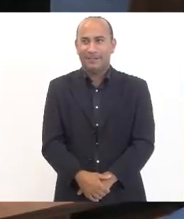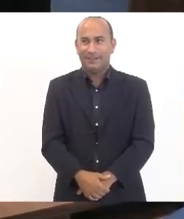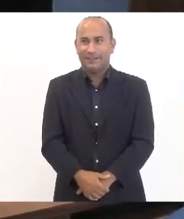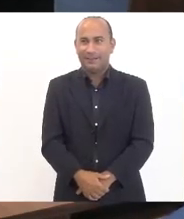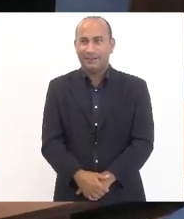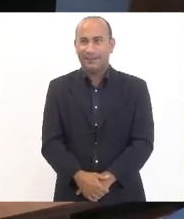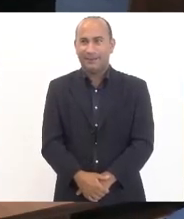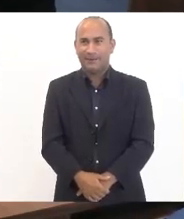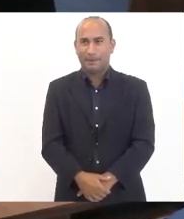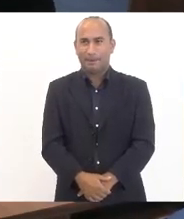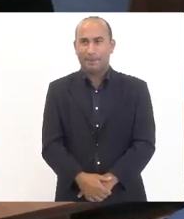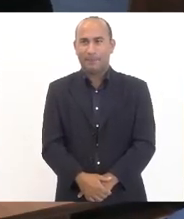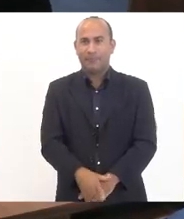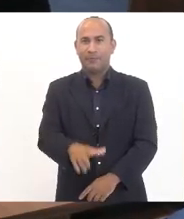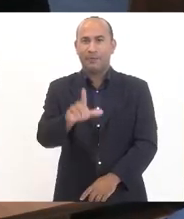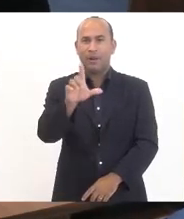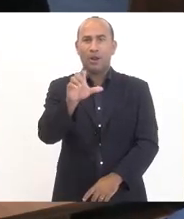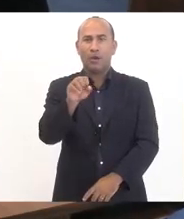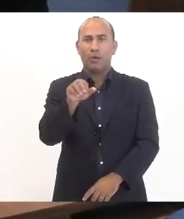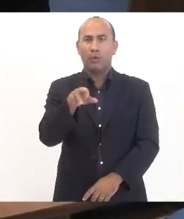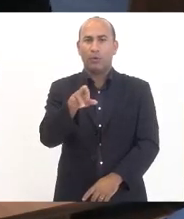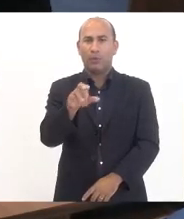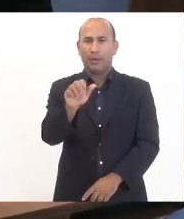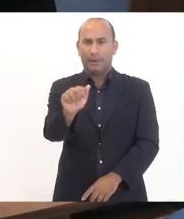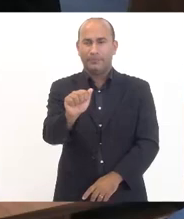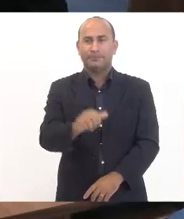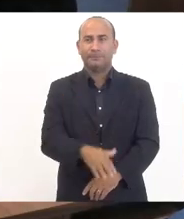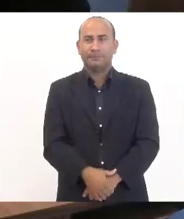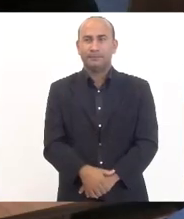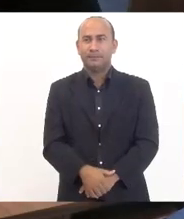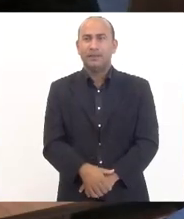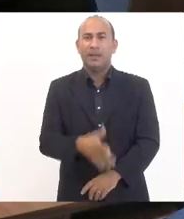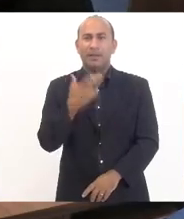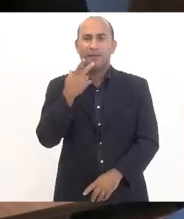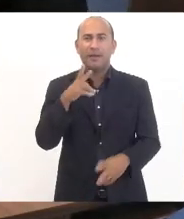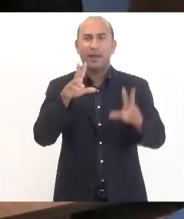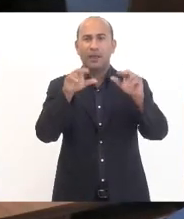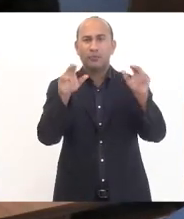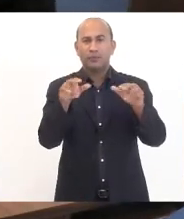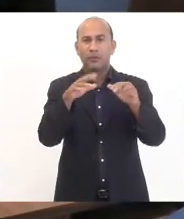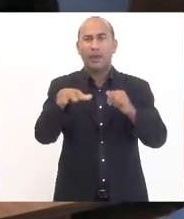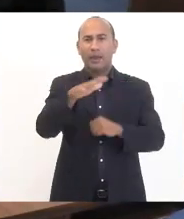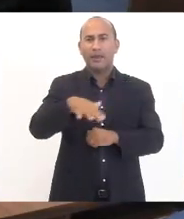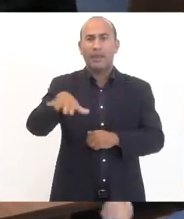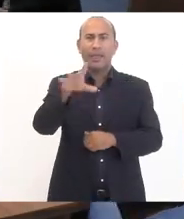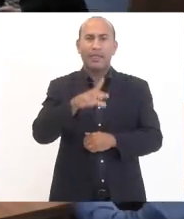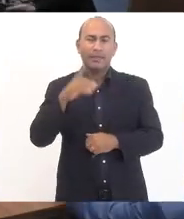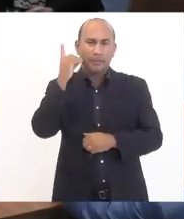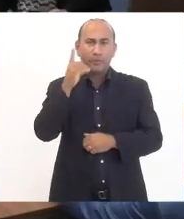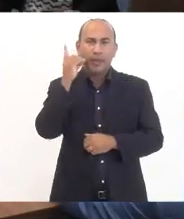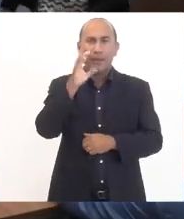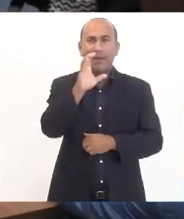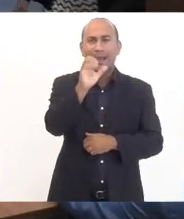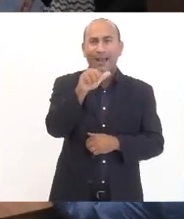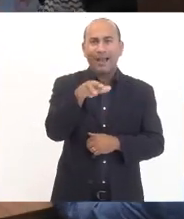É roja, roja. Pela Comissão de Assuntos Municipais e Desenvolvimento Regional, o deputado Carlos